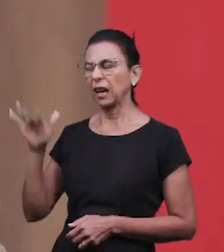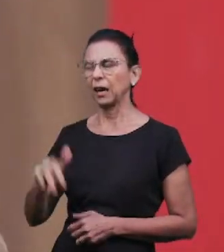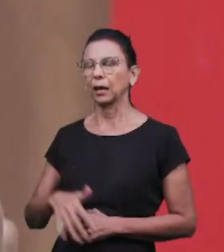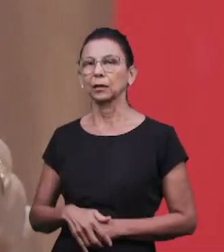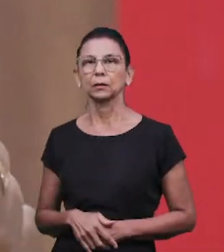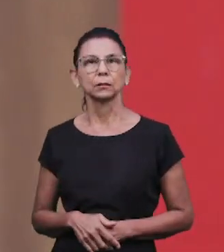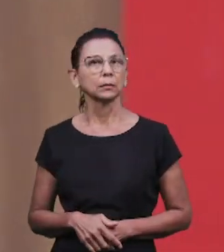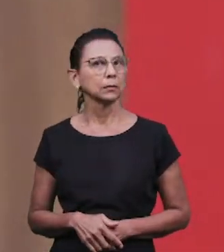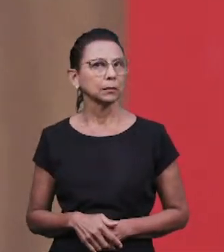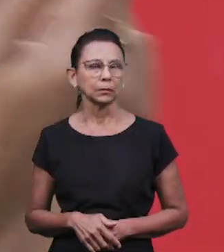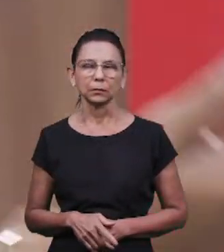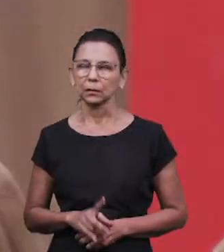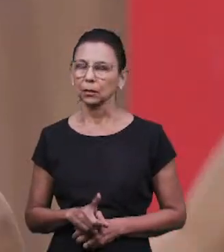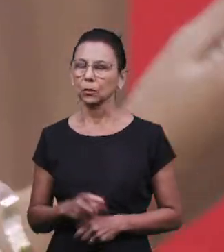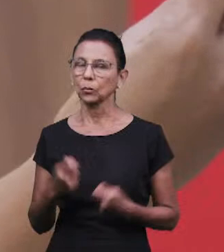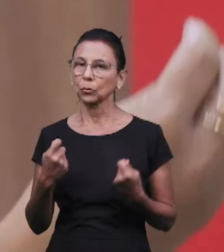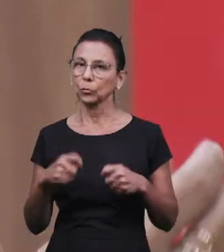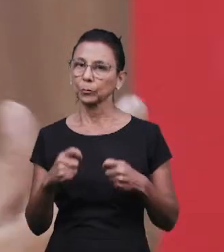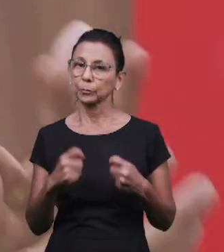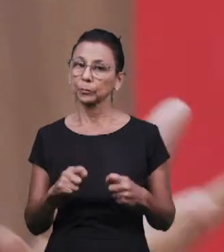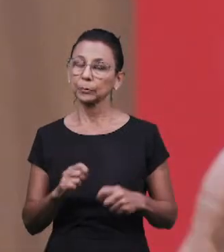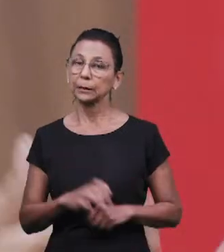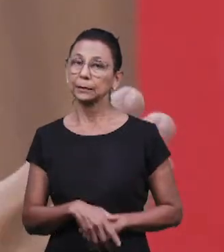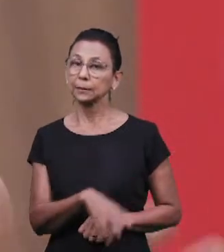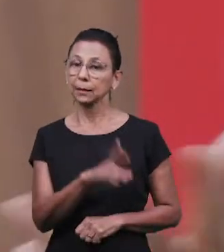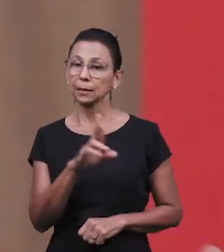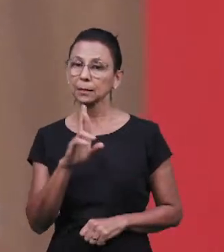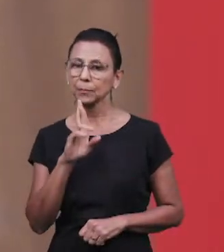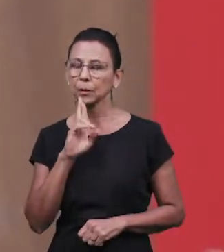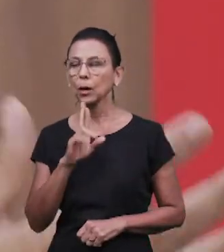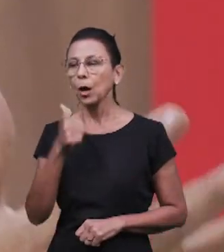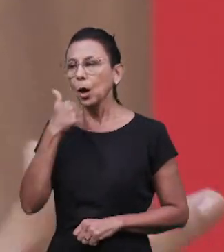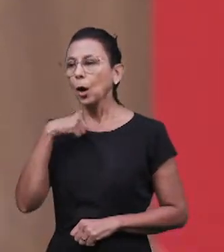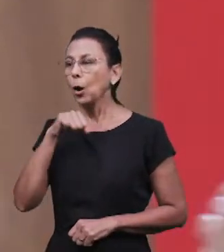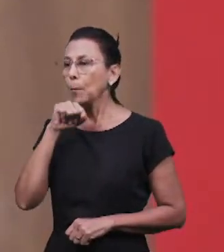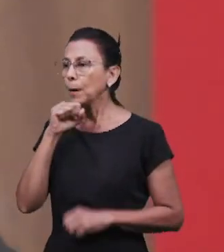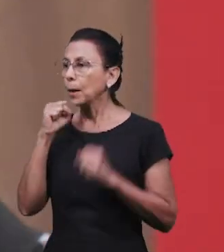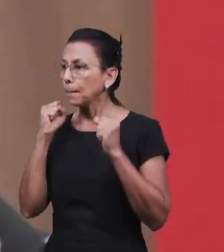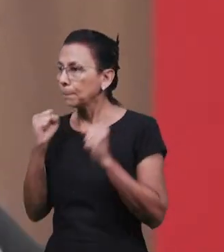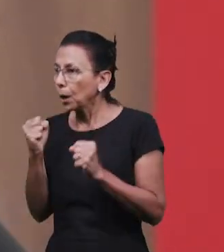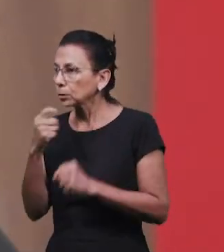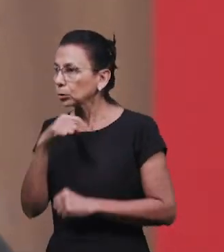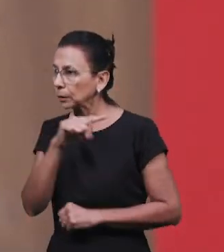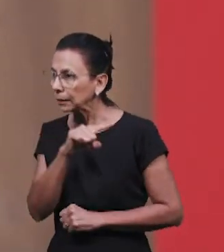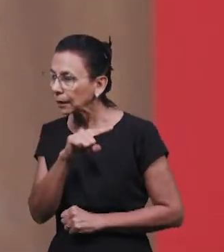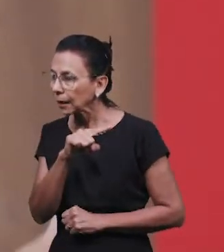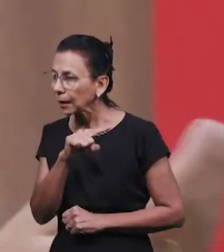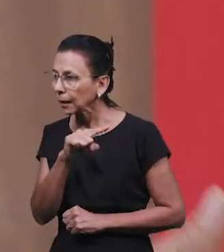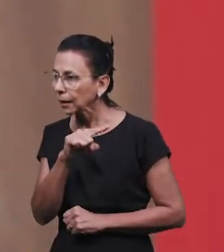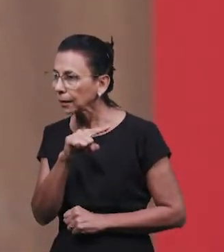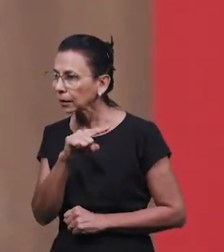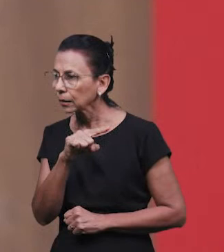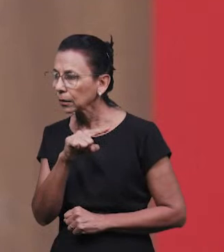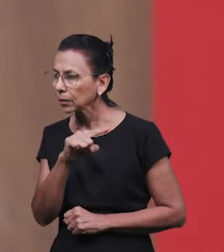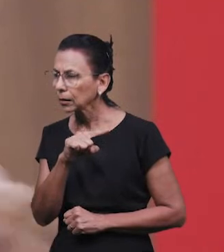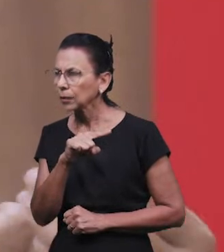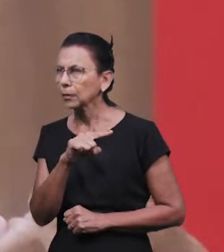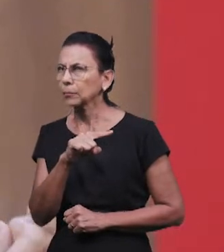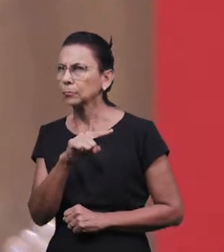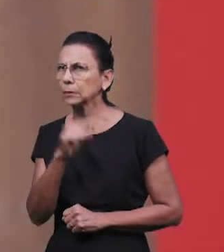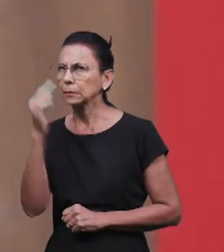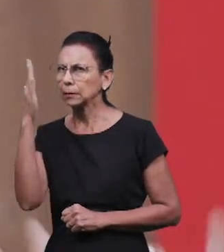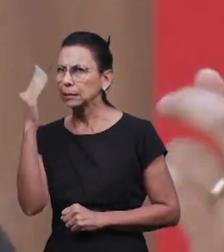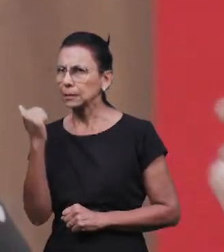você fez, ou então que ele pediu alguma coisa. Mãe, eu posso ir alguma coisa, você sabe que ele tem um outro compromisso e ele